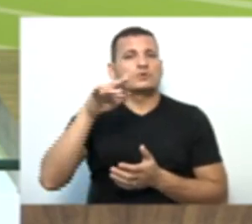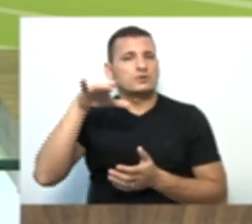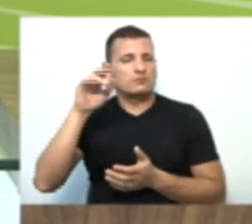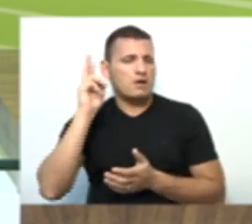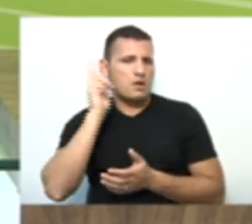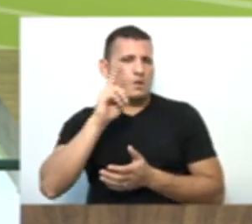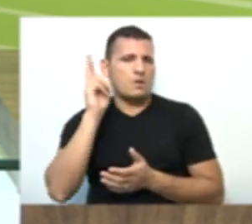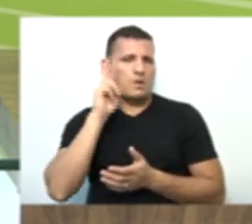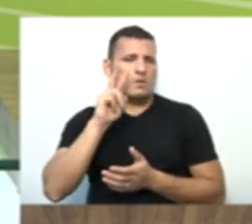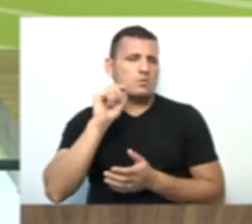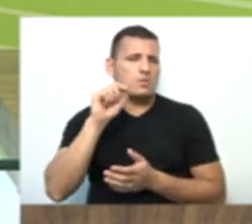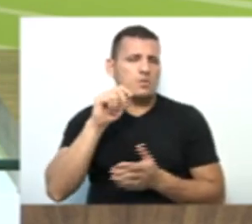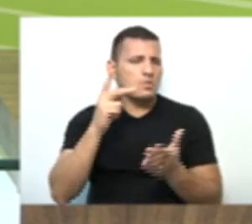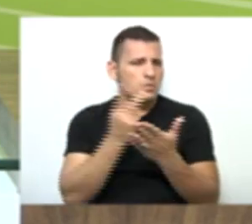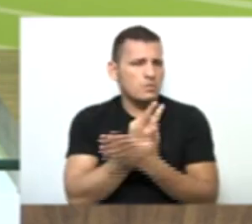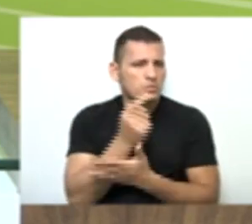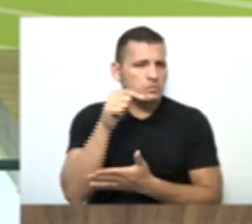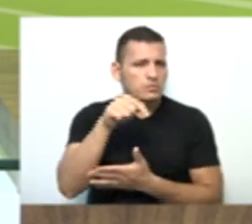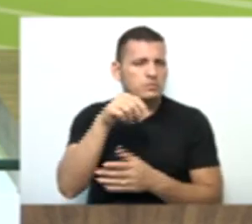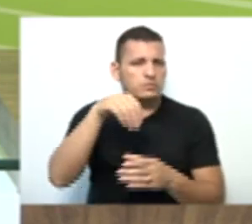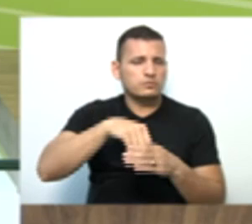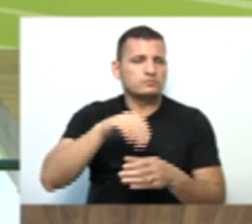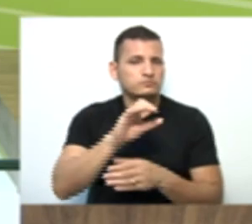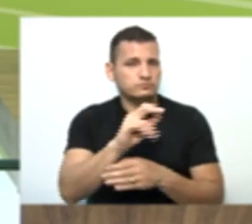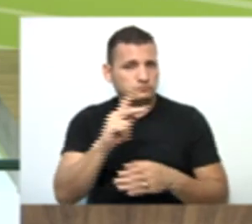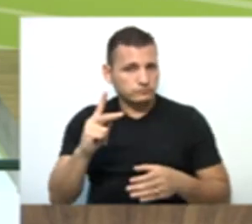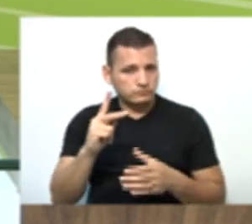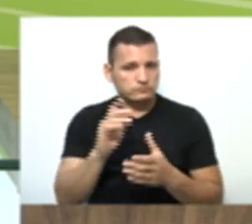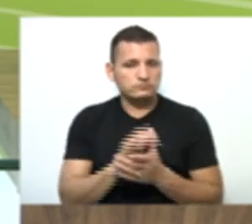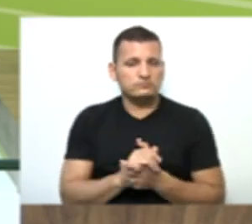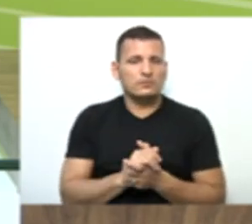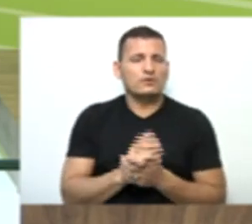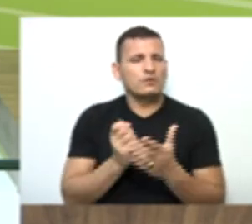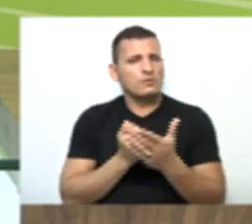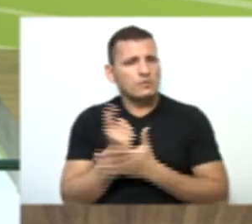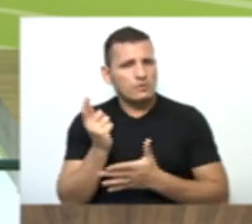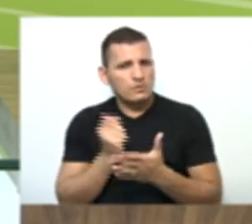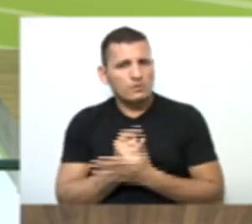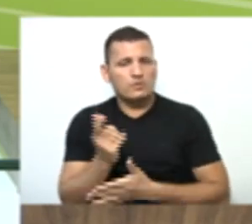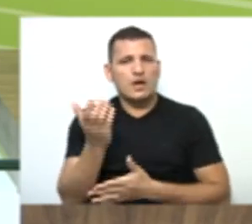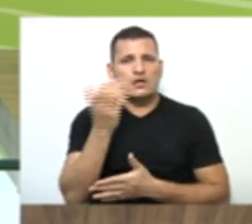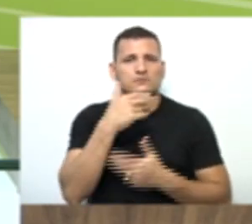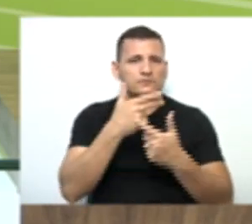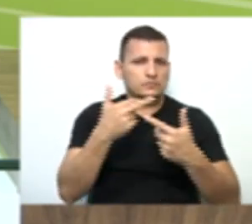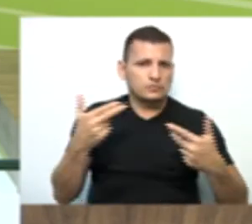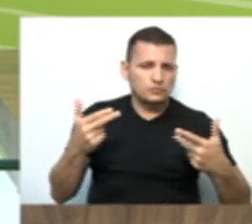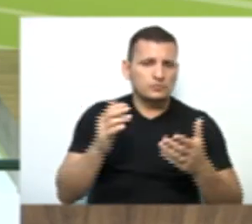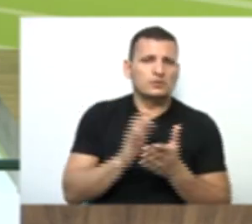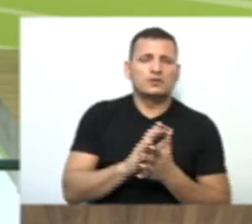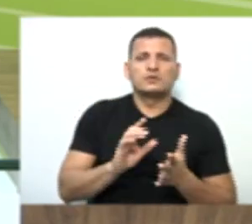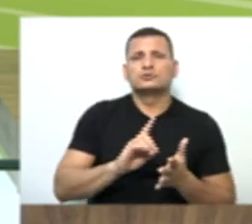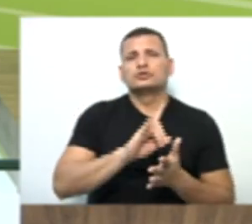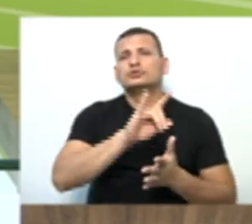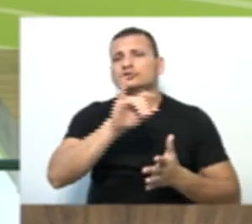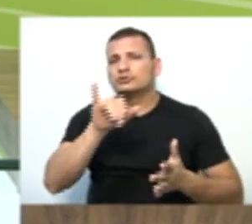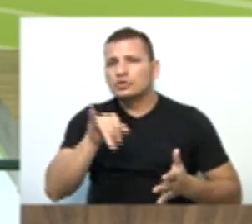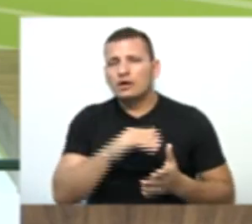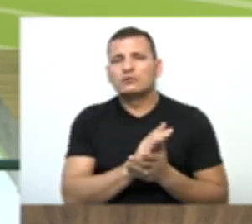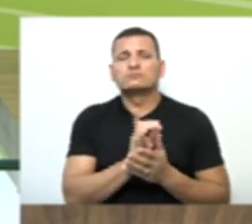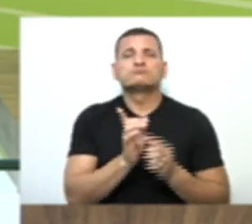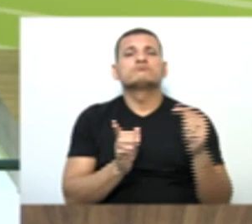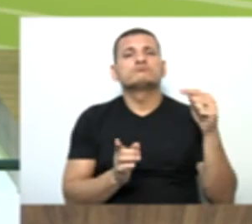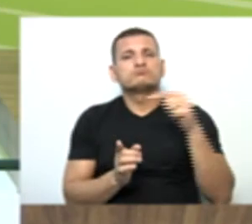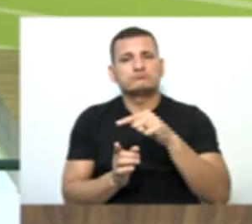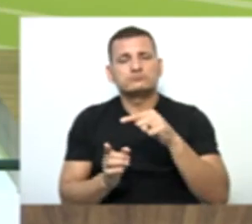que aconteceu naquele fato? Compra de frutas no dia tal, referente ao fornecedor tal,